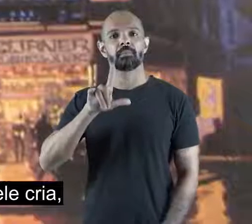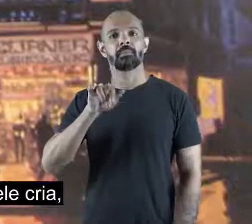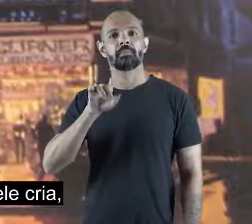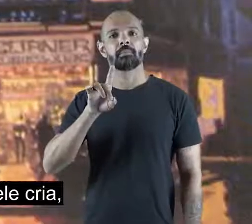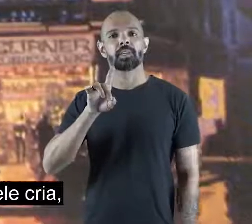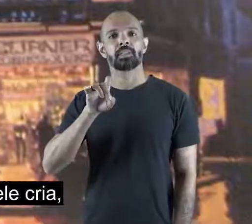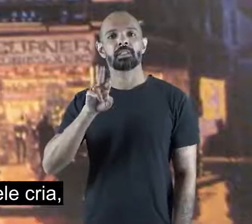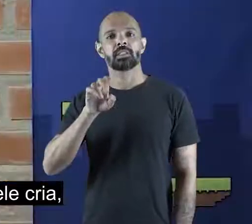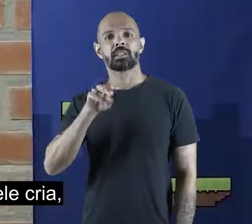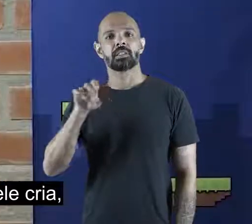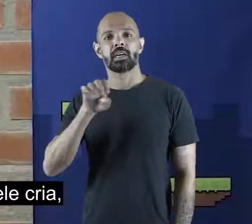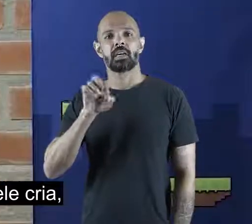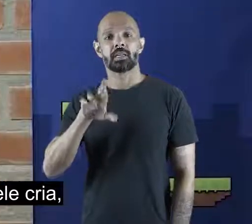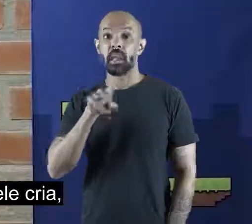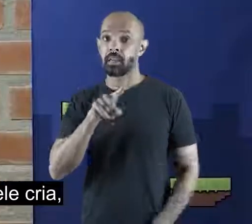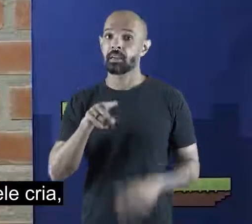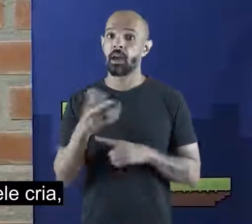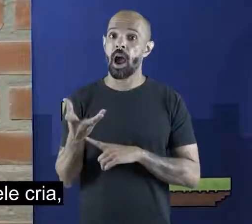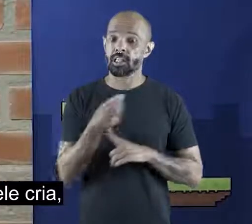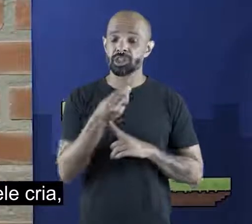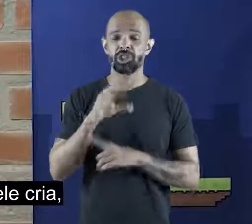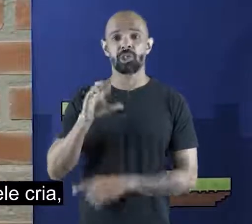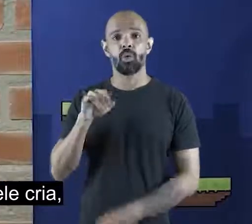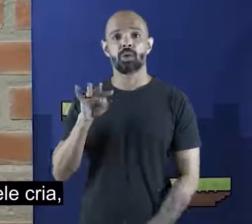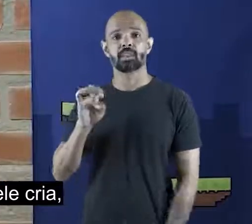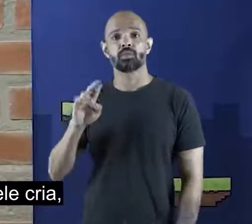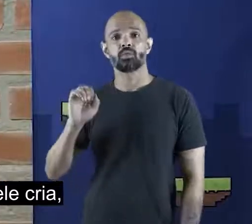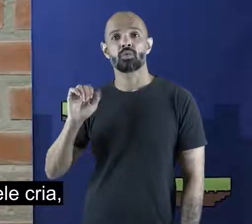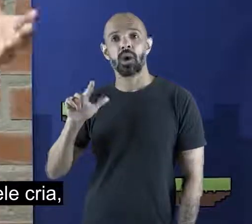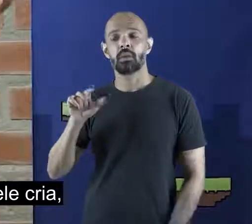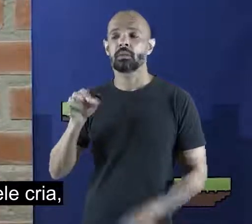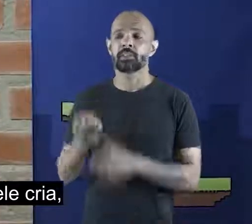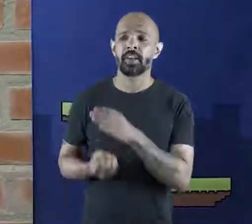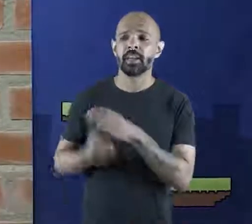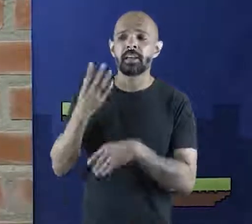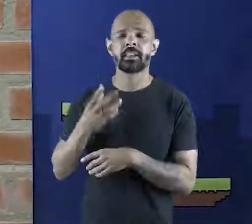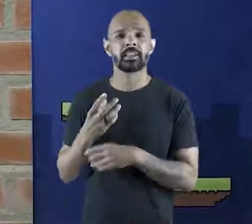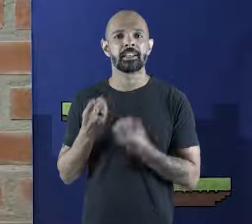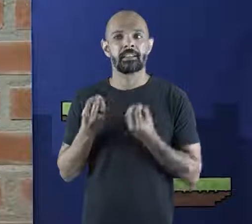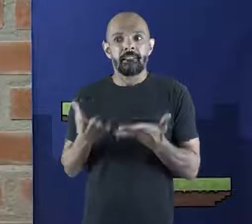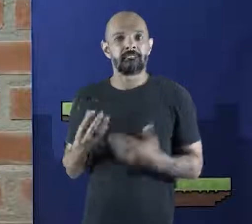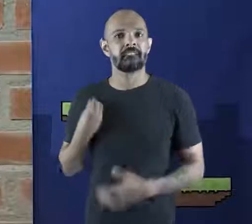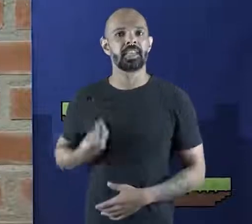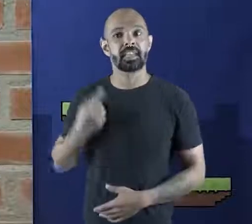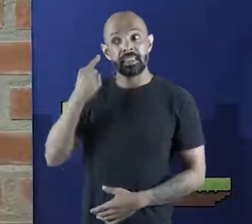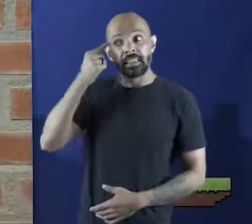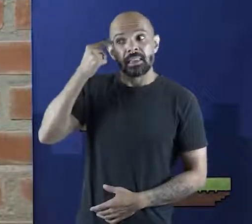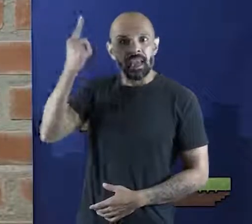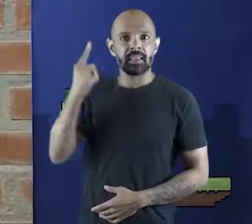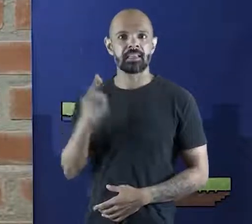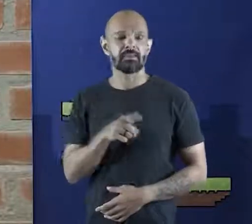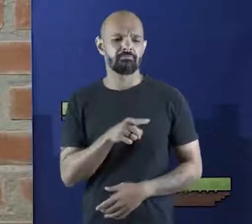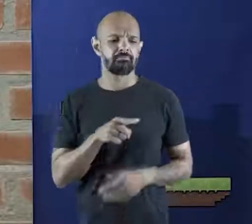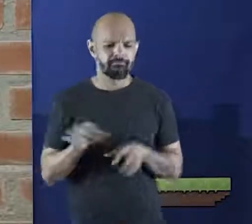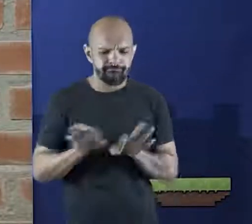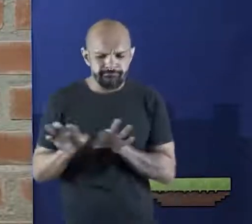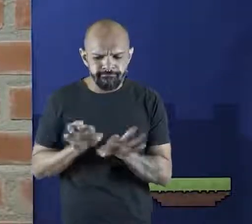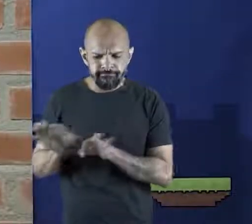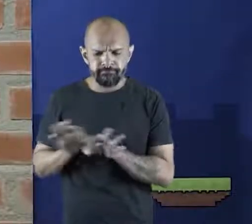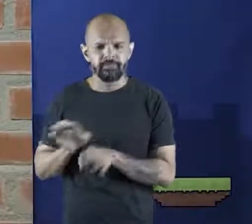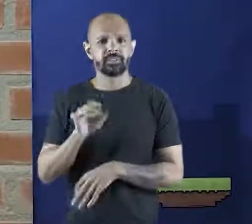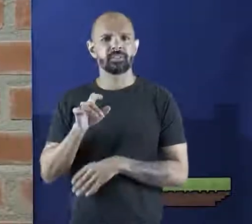um artista conceitual. Então, um artista conceitual, ele cria, ele dá vida a ideias do pessoal que está criando o jogo, o